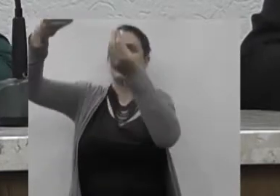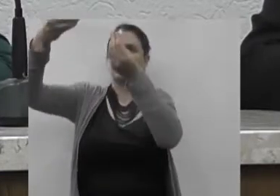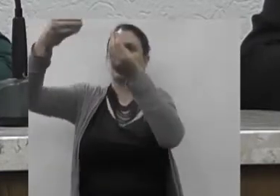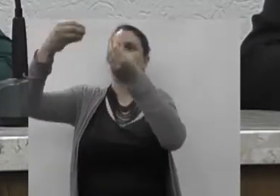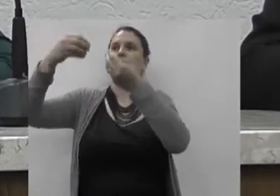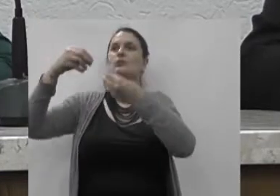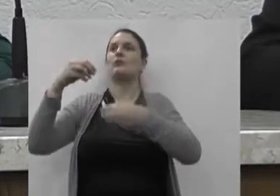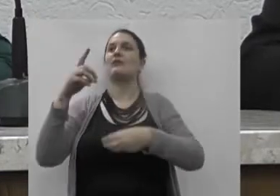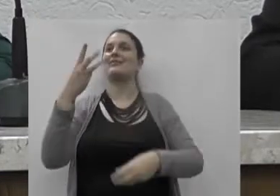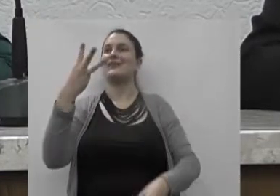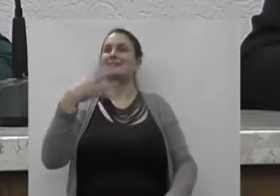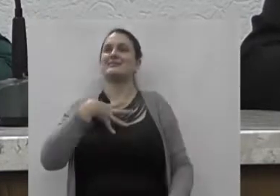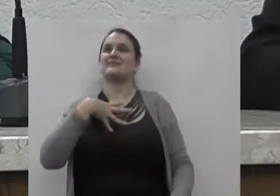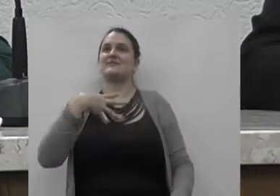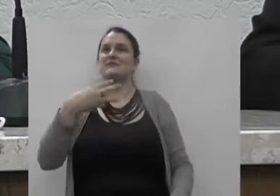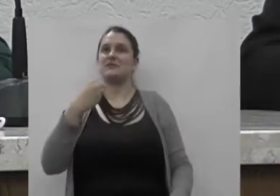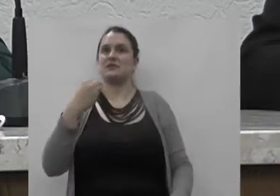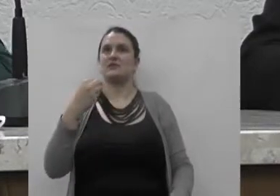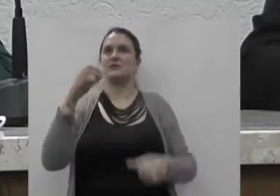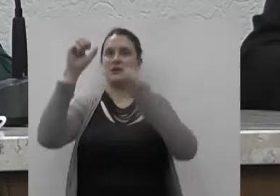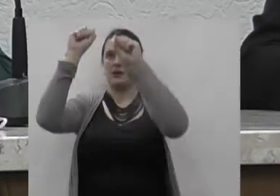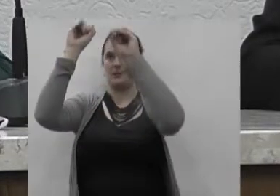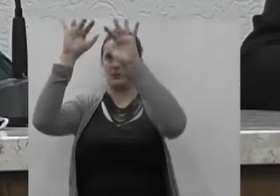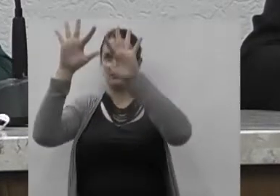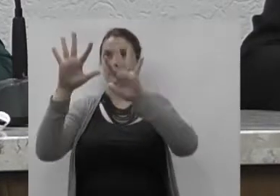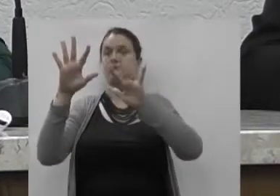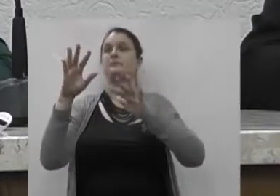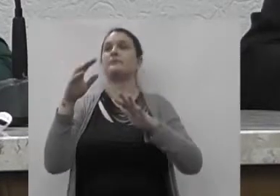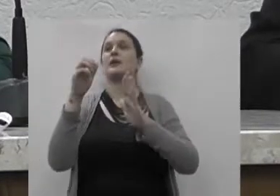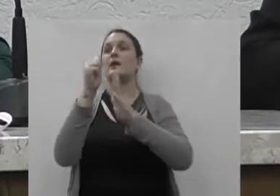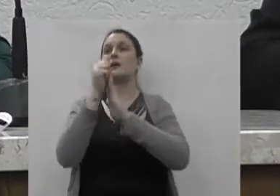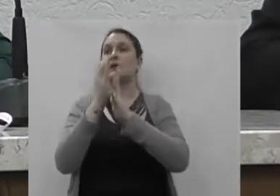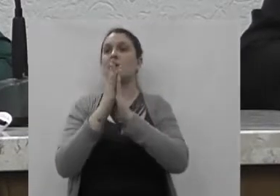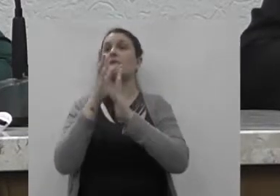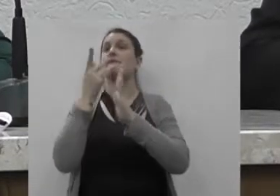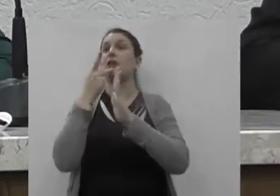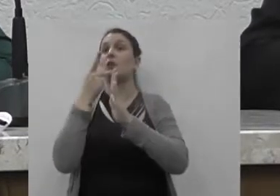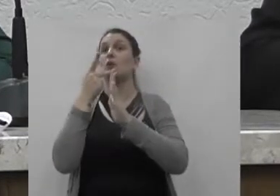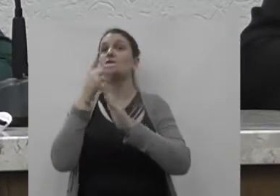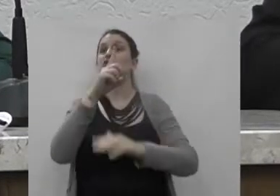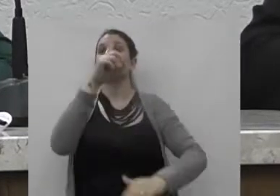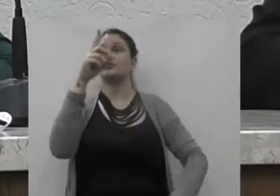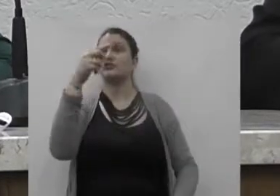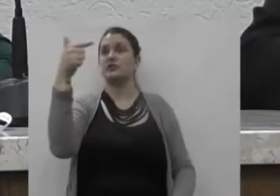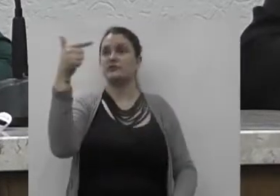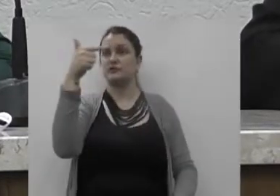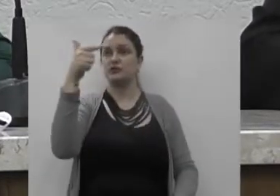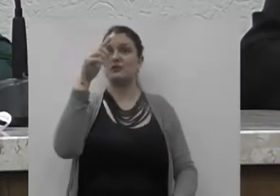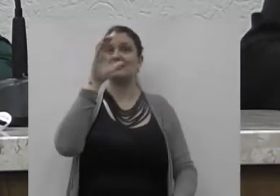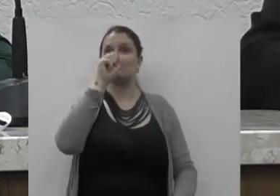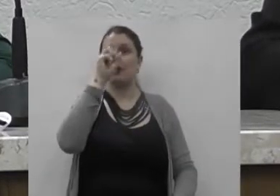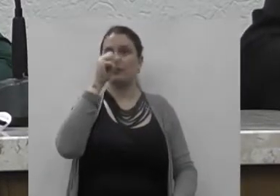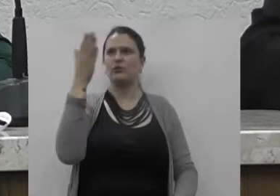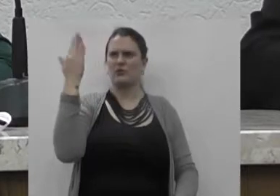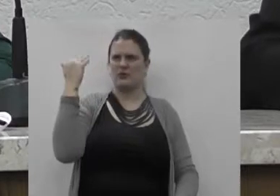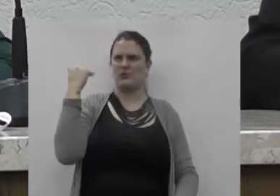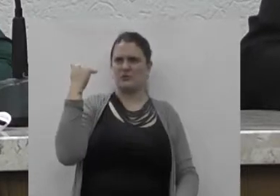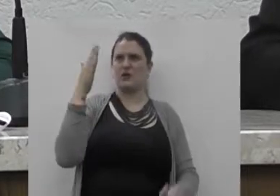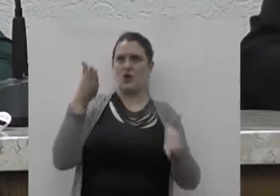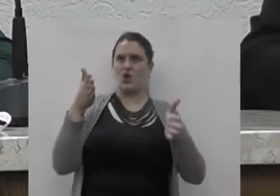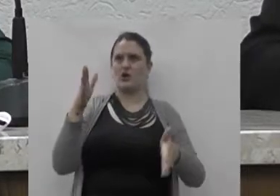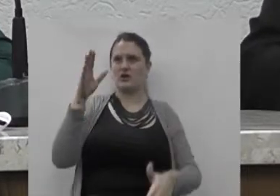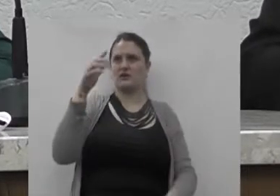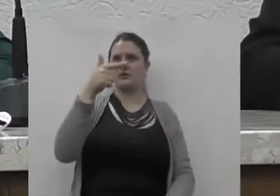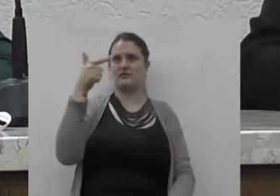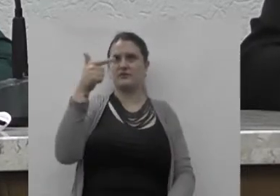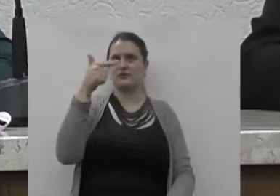termos 3 filhos abençoados. Também lembrando, dia 22, sábado passado agora, nós